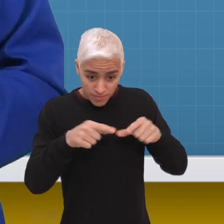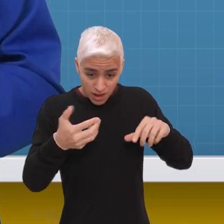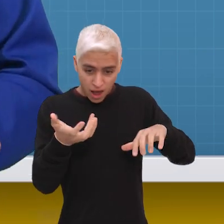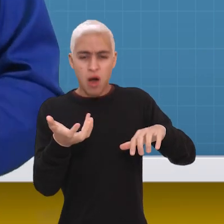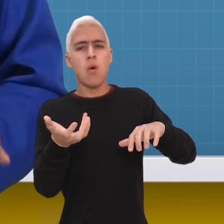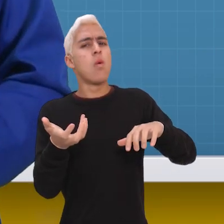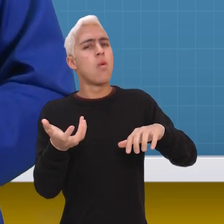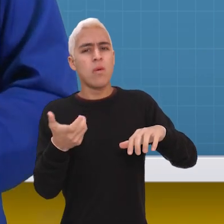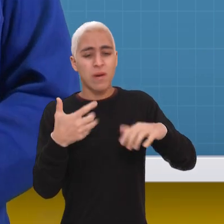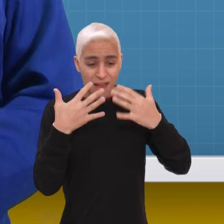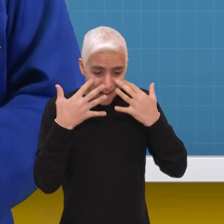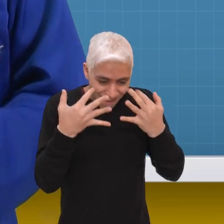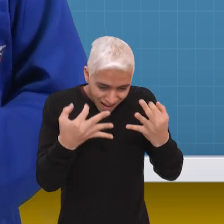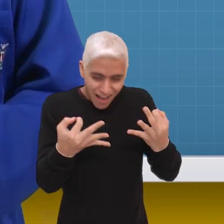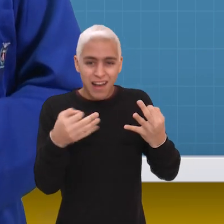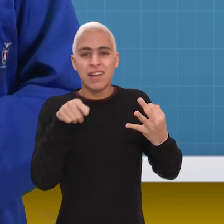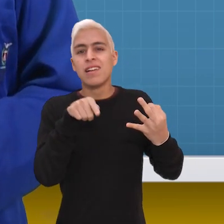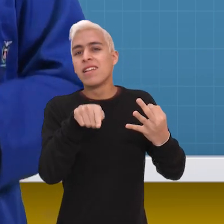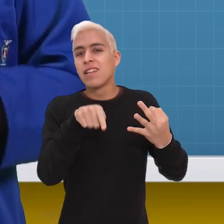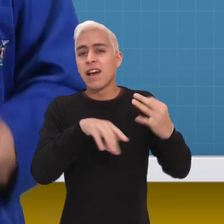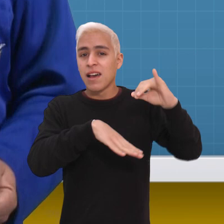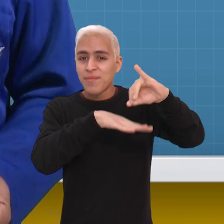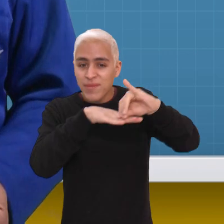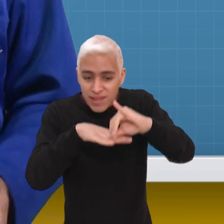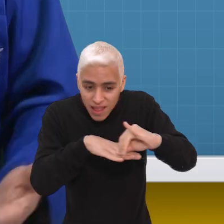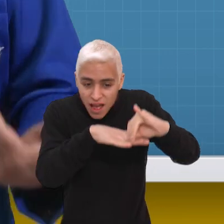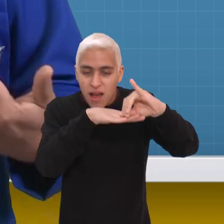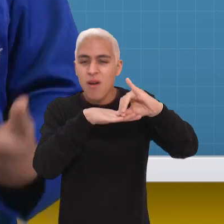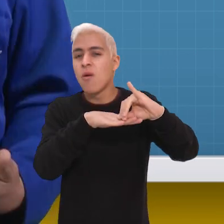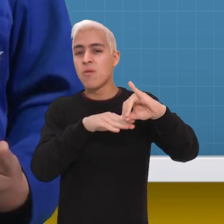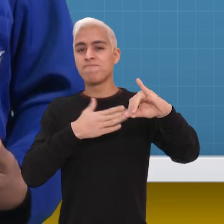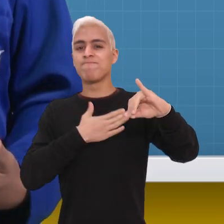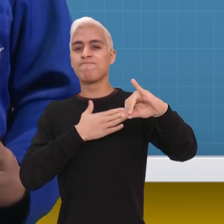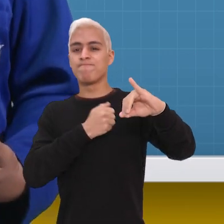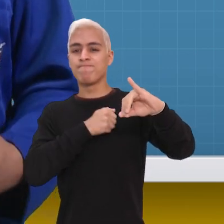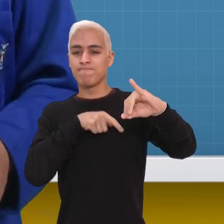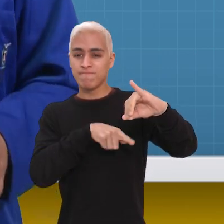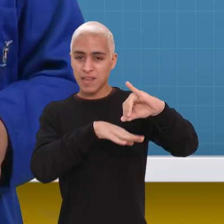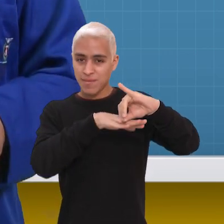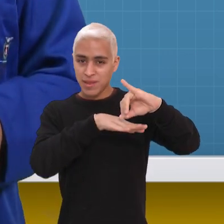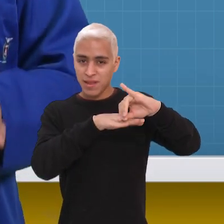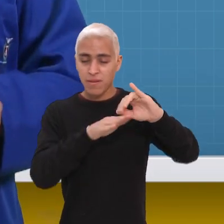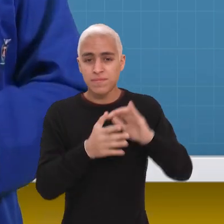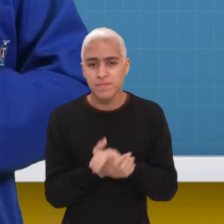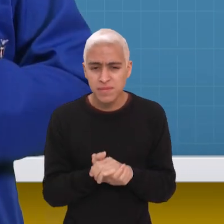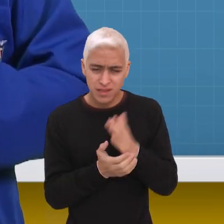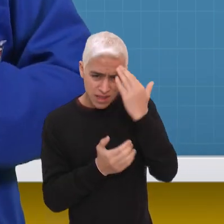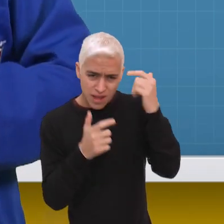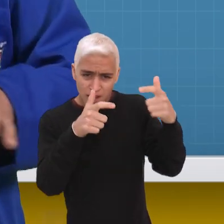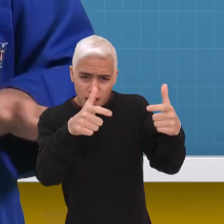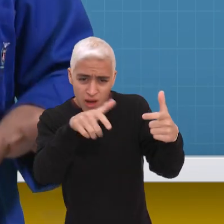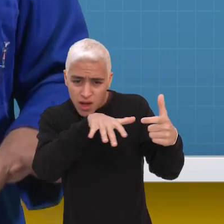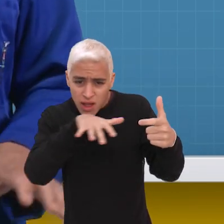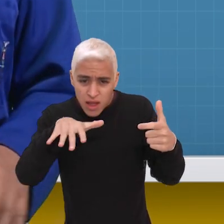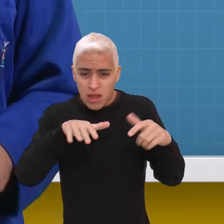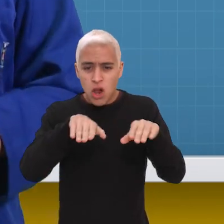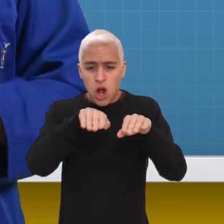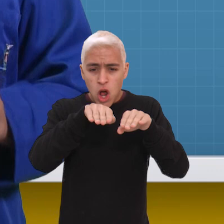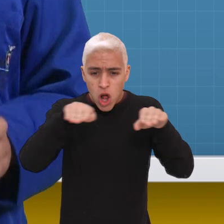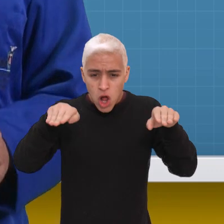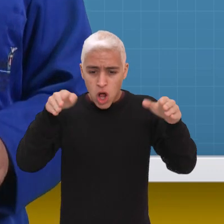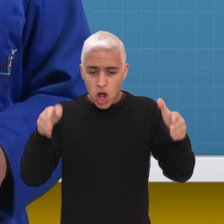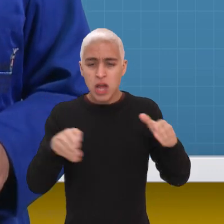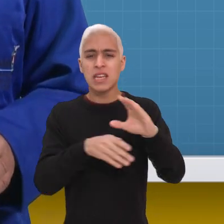Eu tenho lá uma quedinha por aquela capital, ou pela nossa capital. Você sabe que ela fica numa região chamada